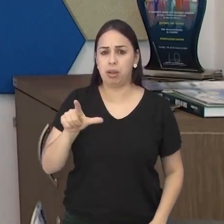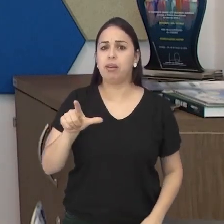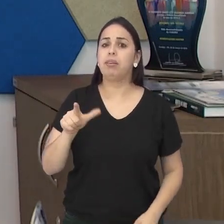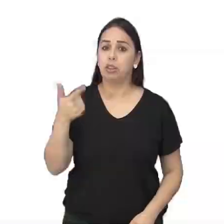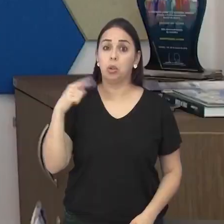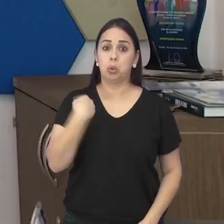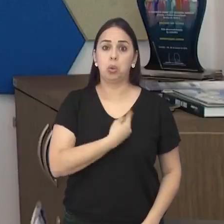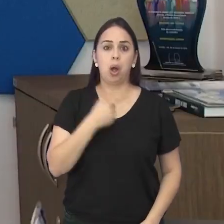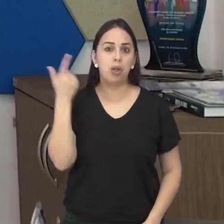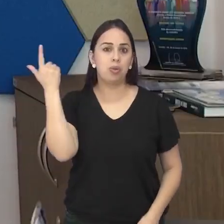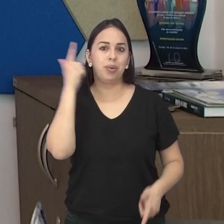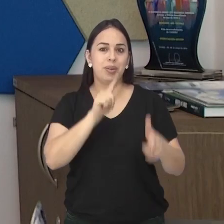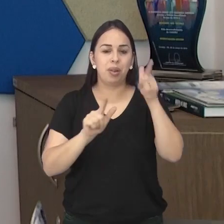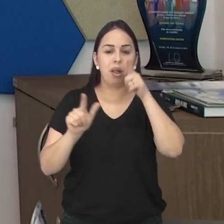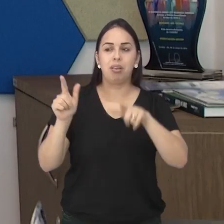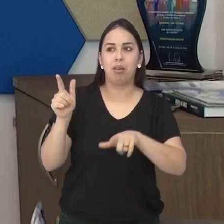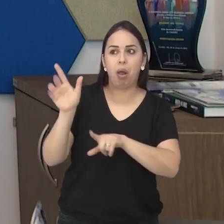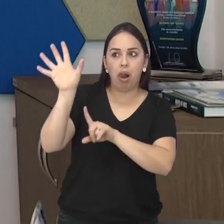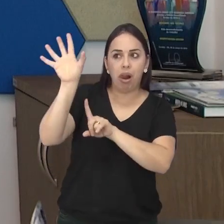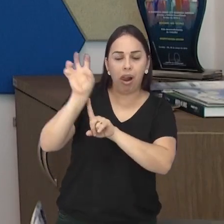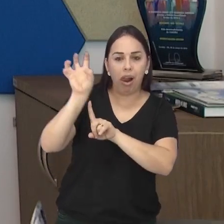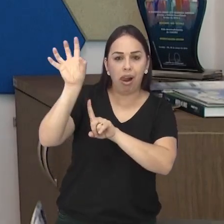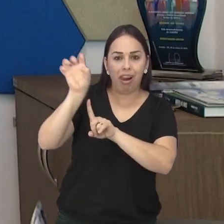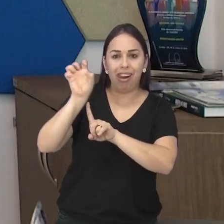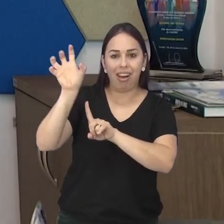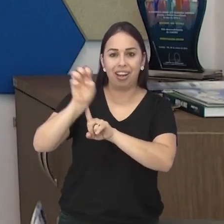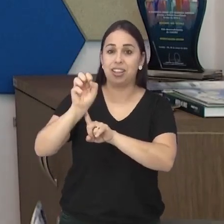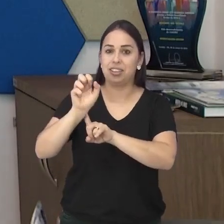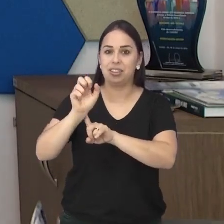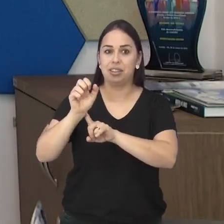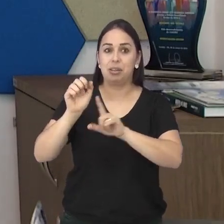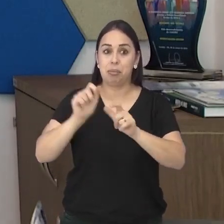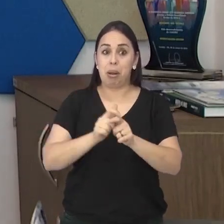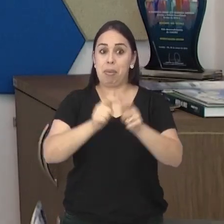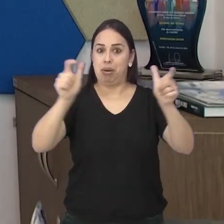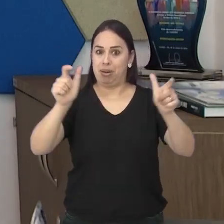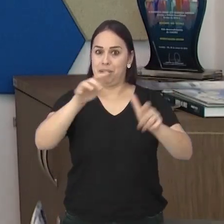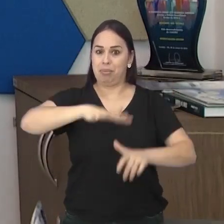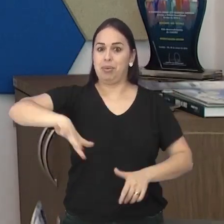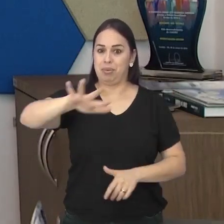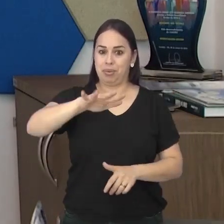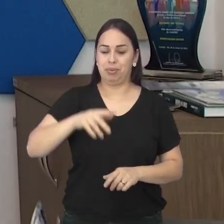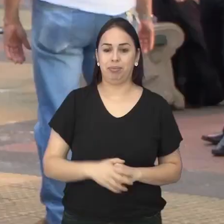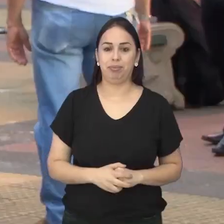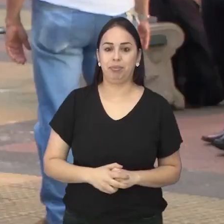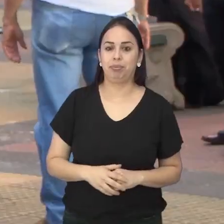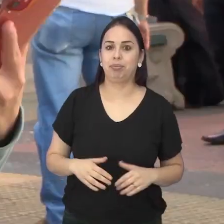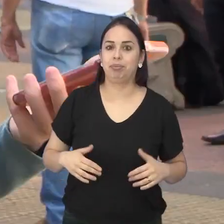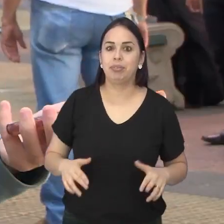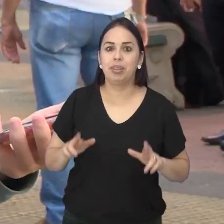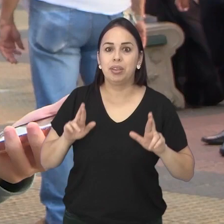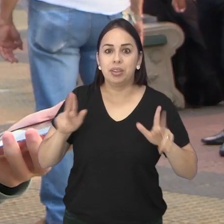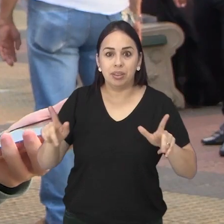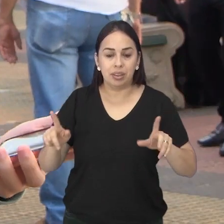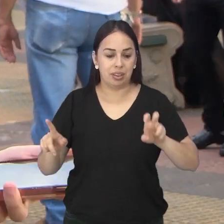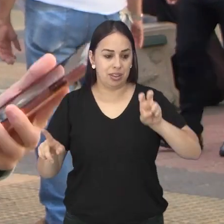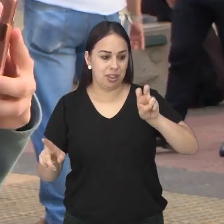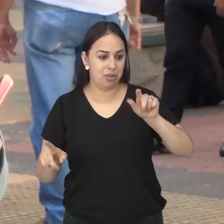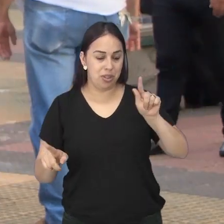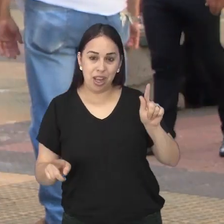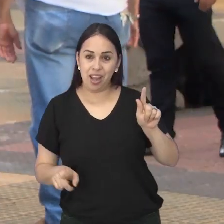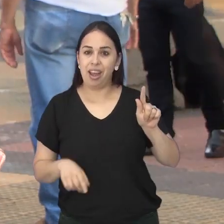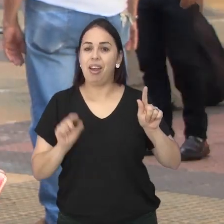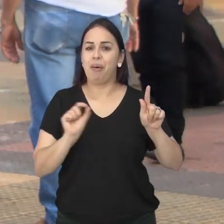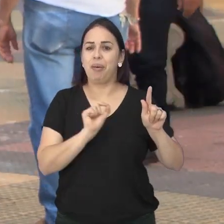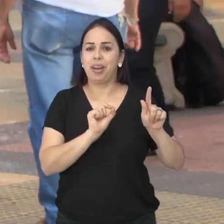ano, a gente consiga enxergar o 5G para uma grande parte da população aqui de São José dos Campos. E o grande diferencial